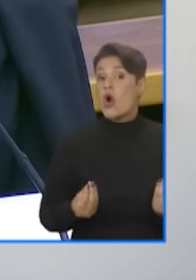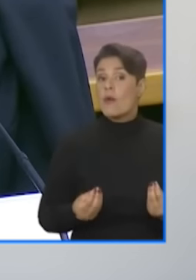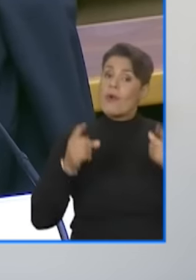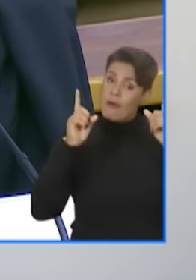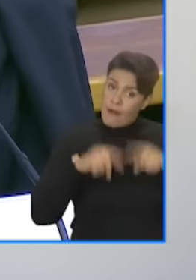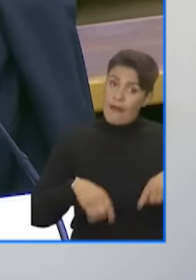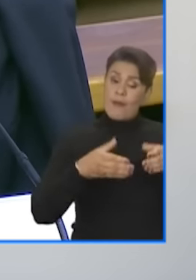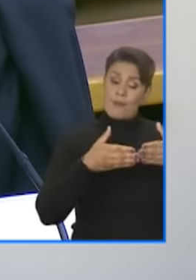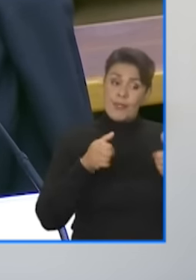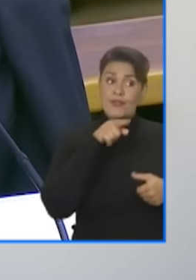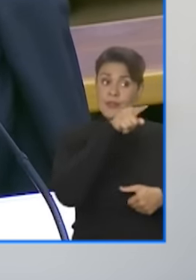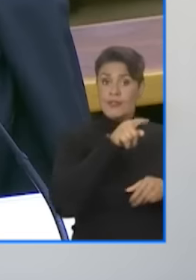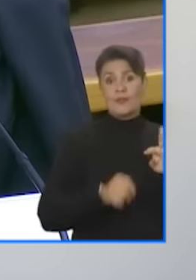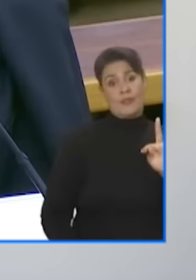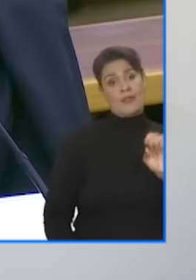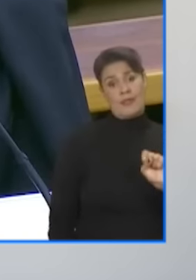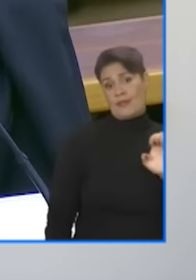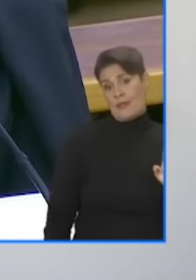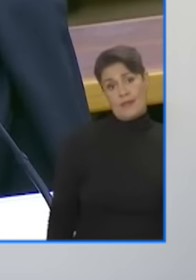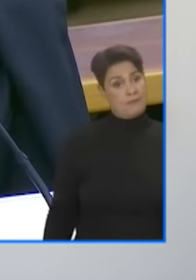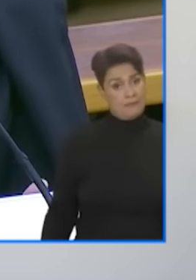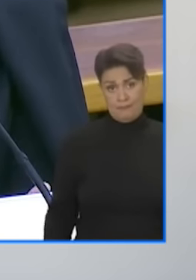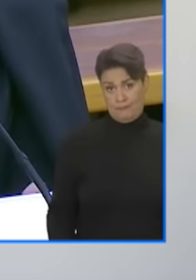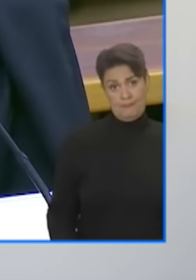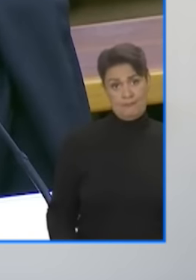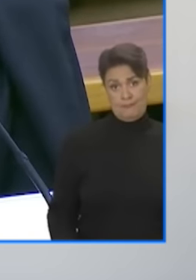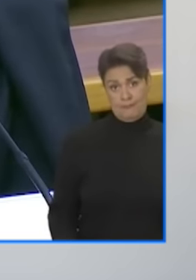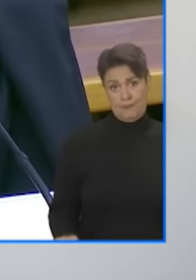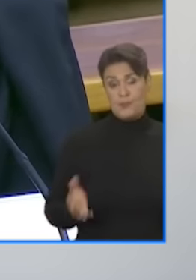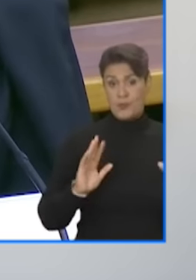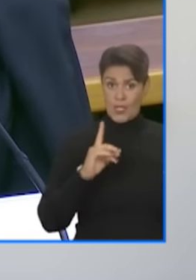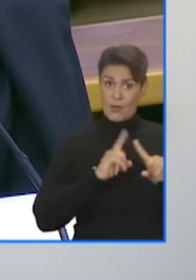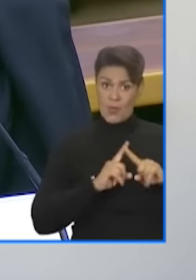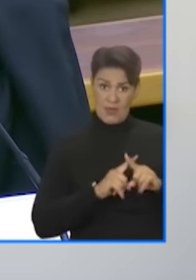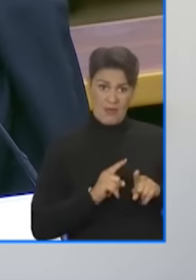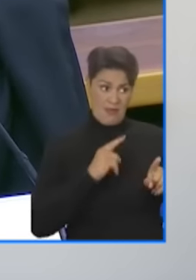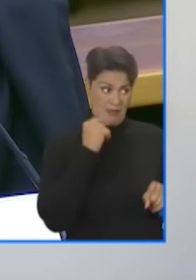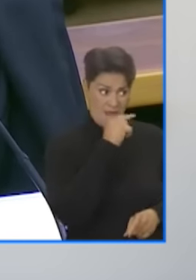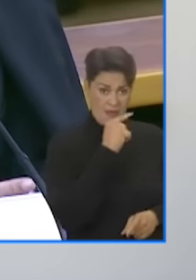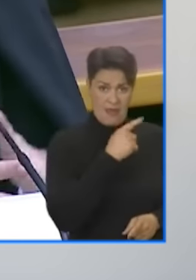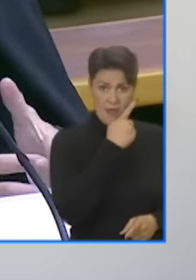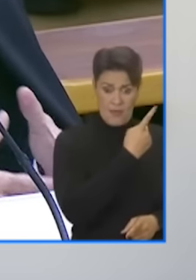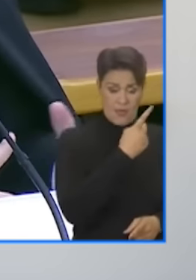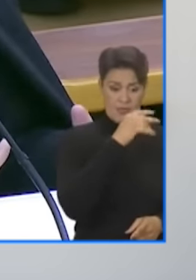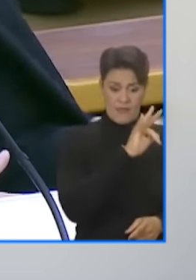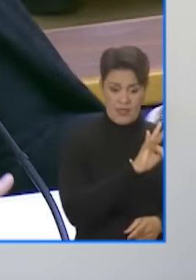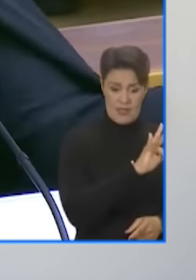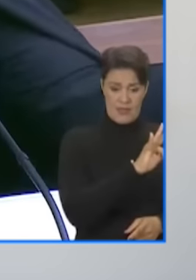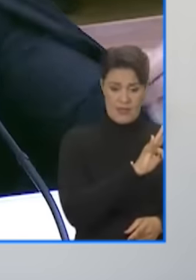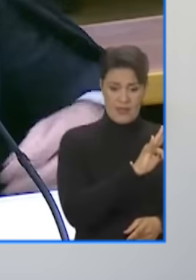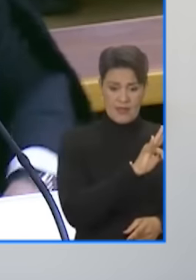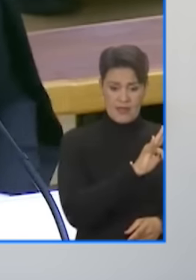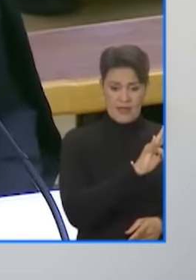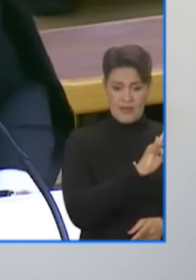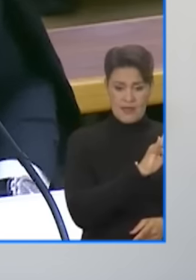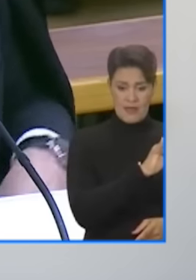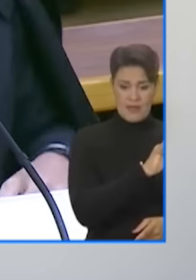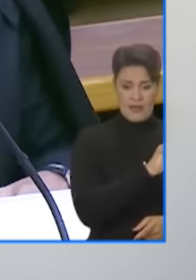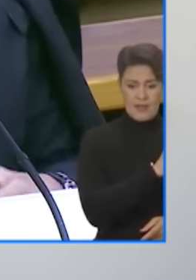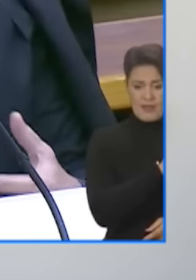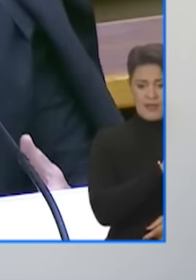em defesa da sua atuação. O Paulo Gonet, Procurador-Geral da República, também. E aí eu destaco aqui, já que dessa primeira fala que a